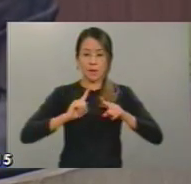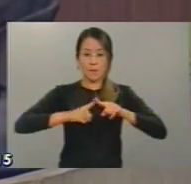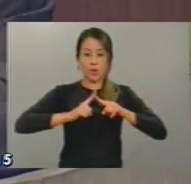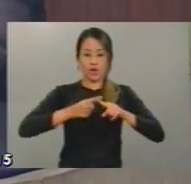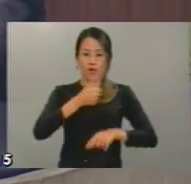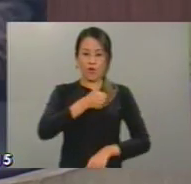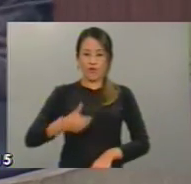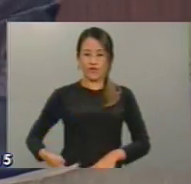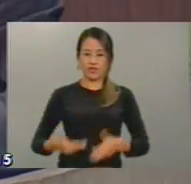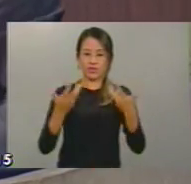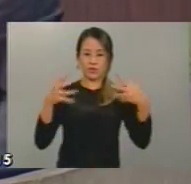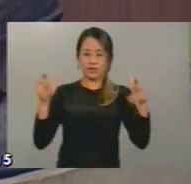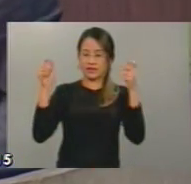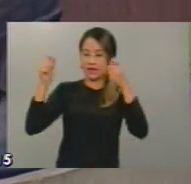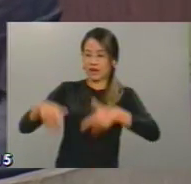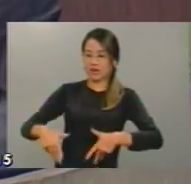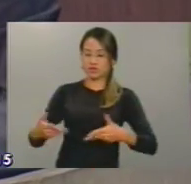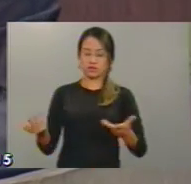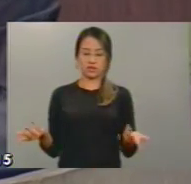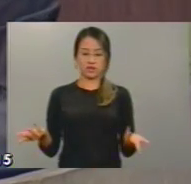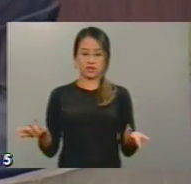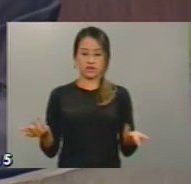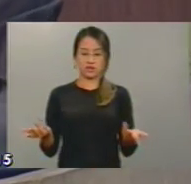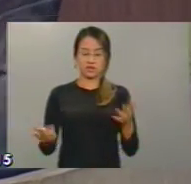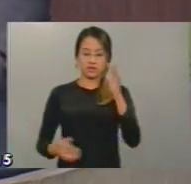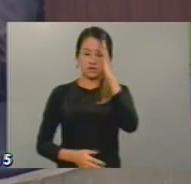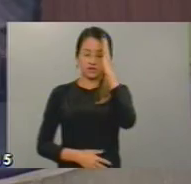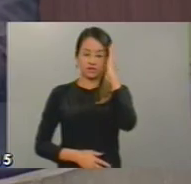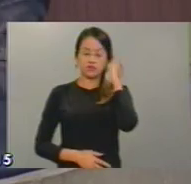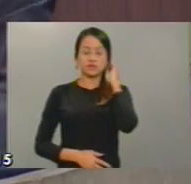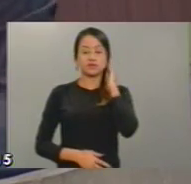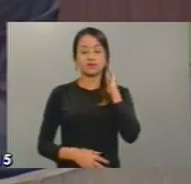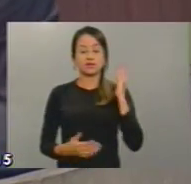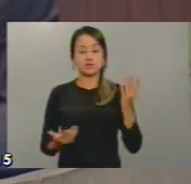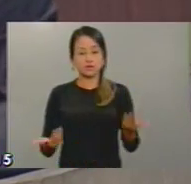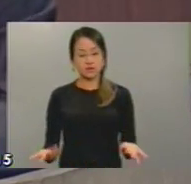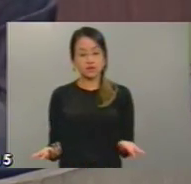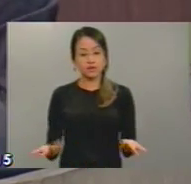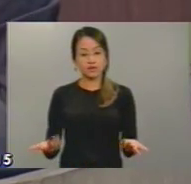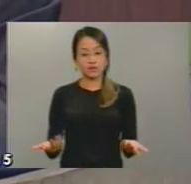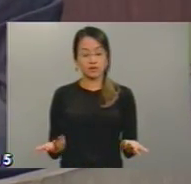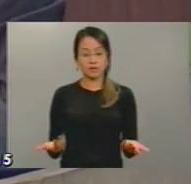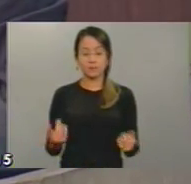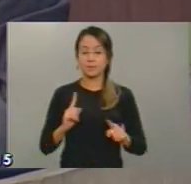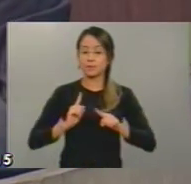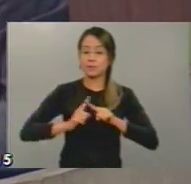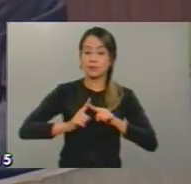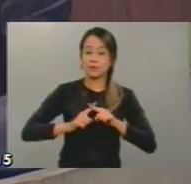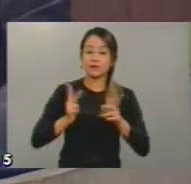convênios, em desenvolvê-los. E, mais que isso,